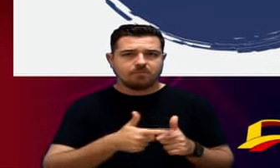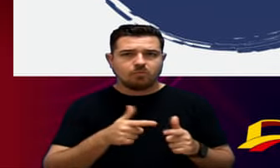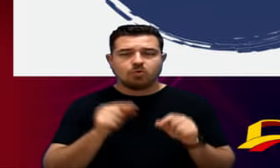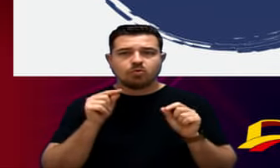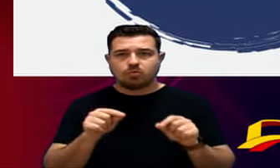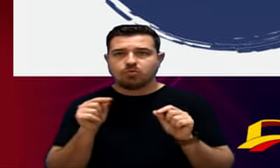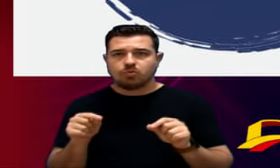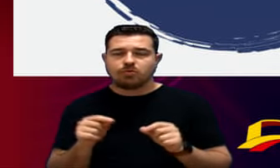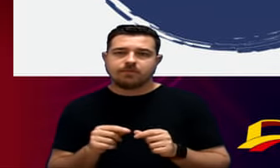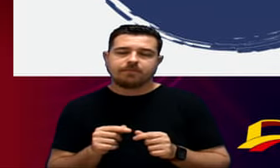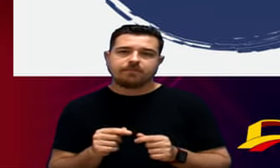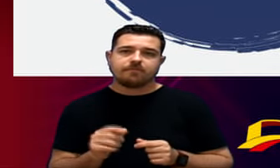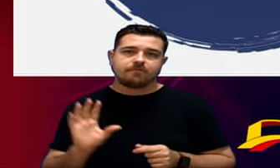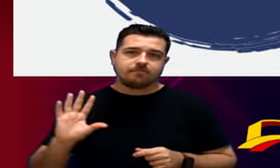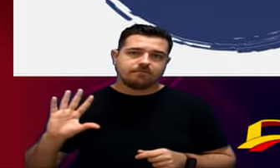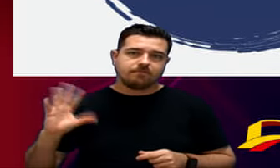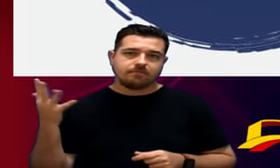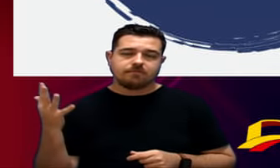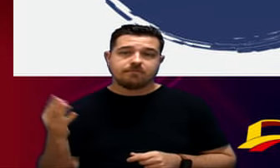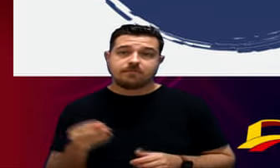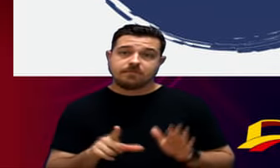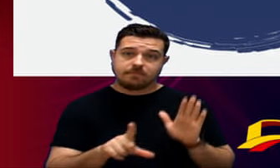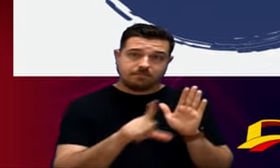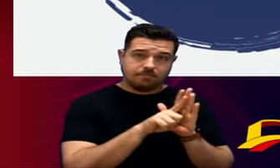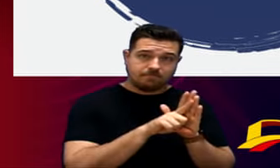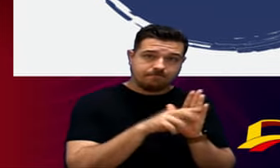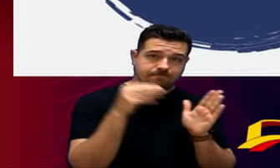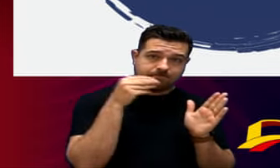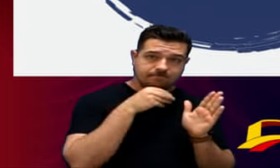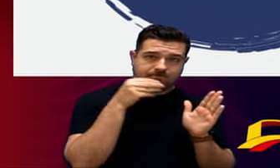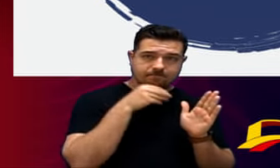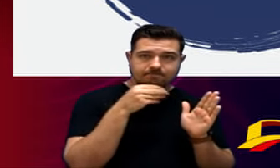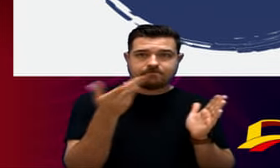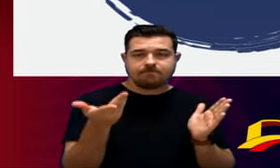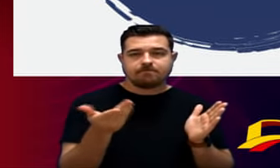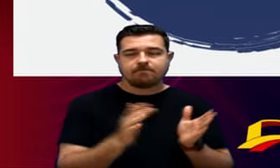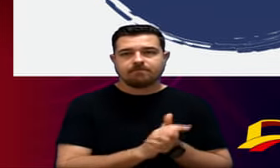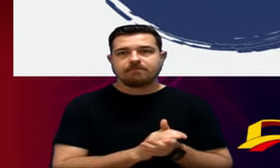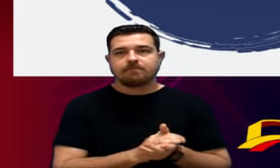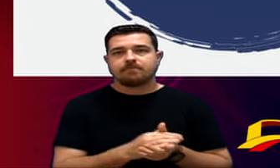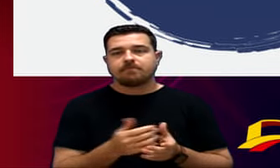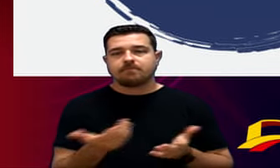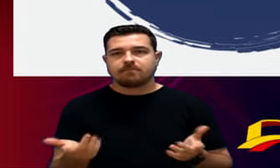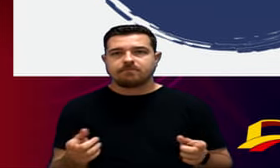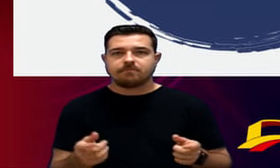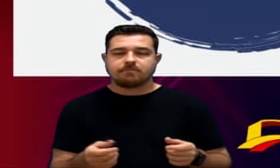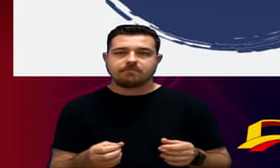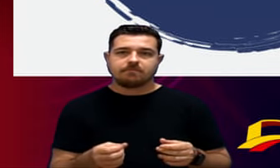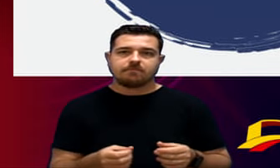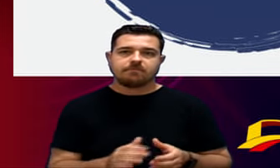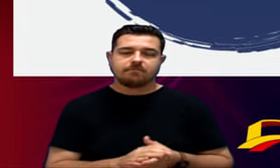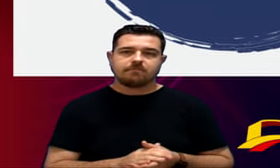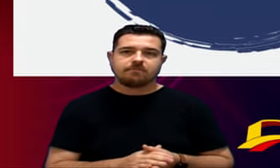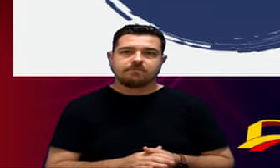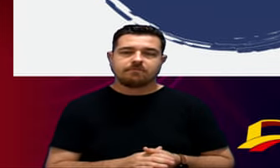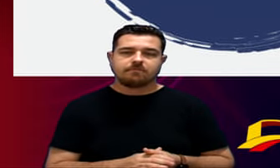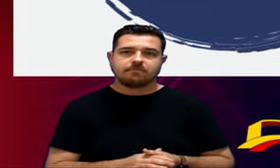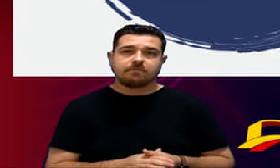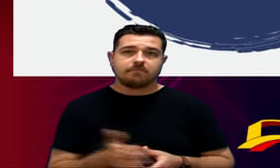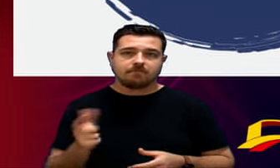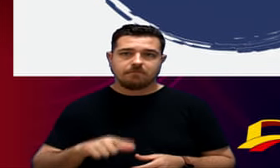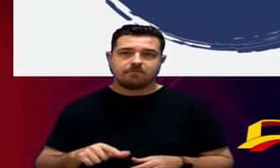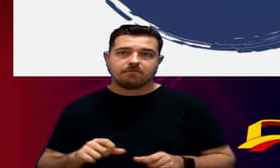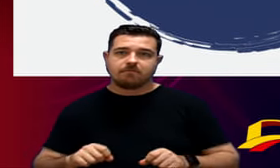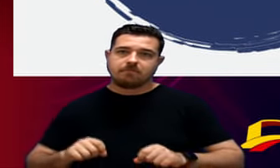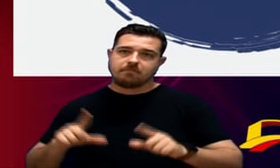relação a à fragilidade de leis no nosso país eh feita esta ressalva eu retorno